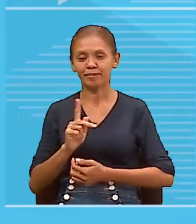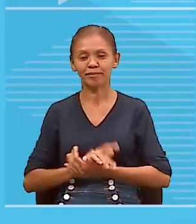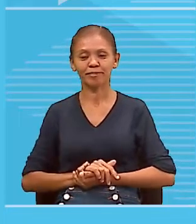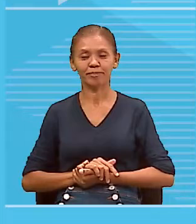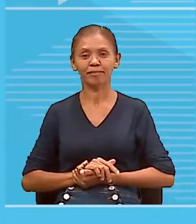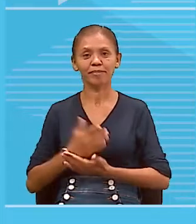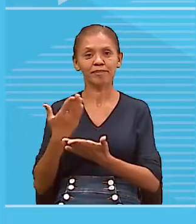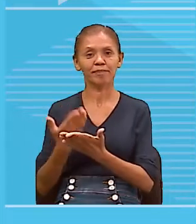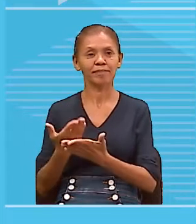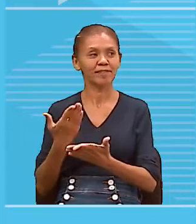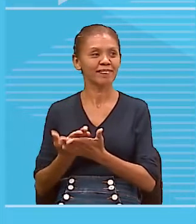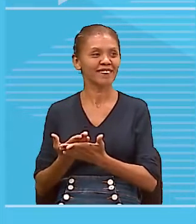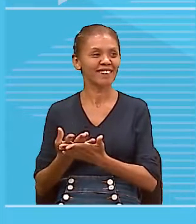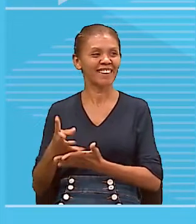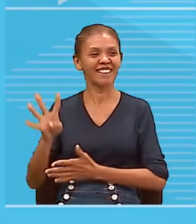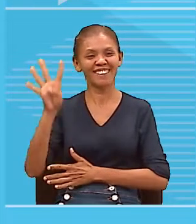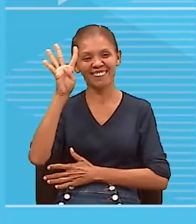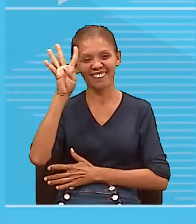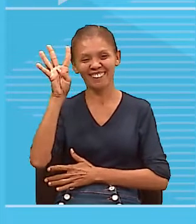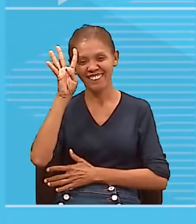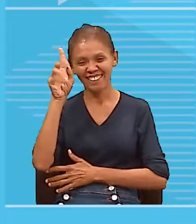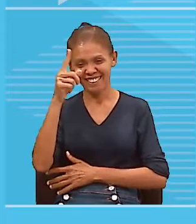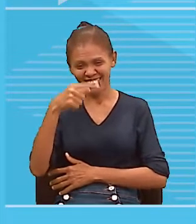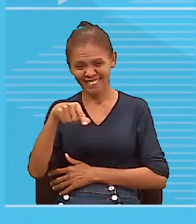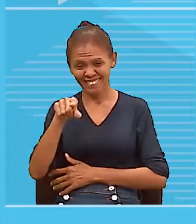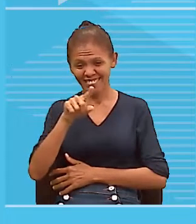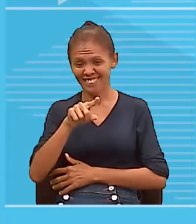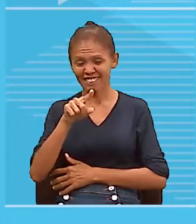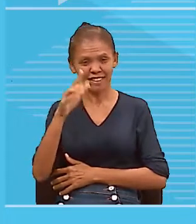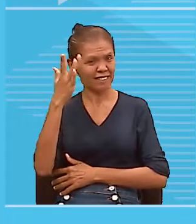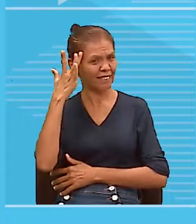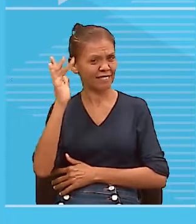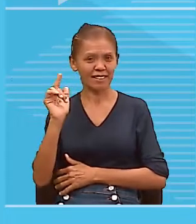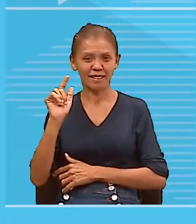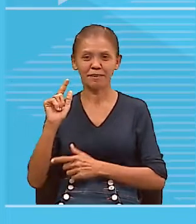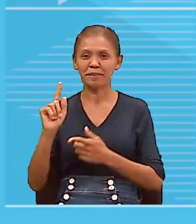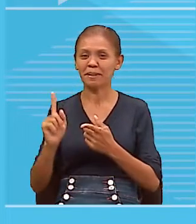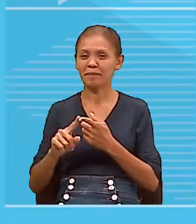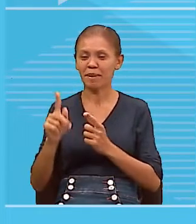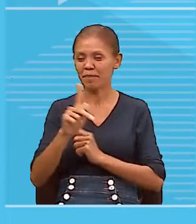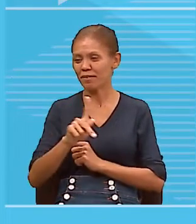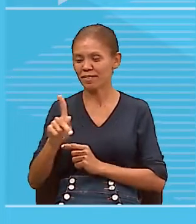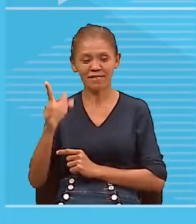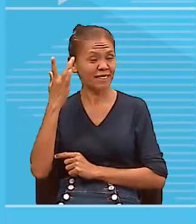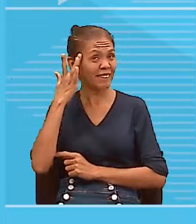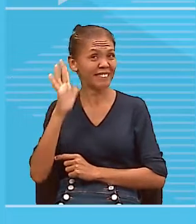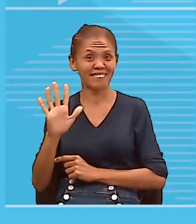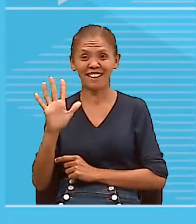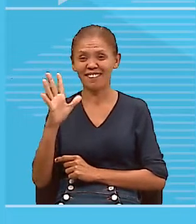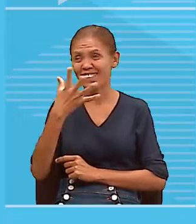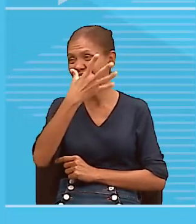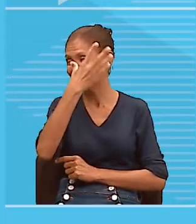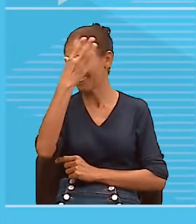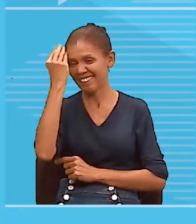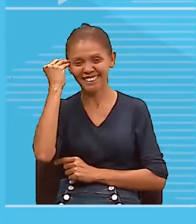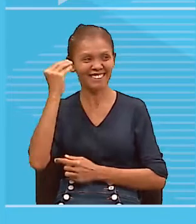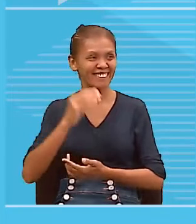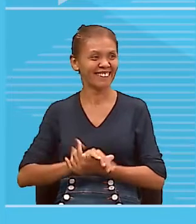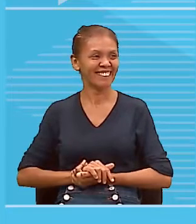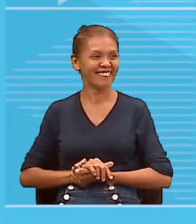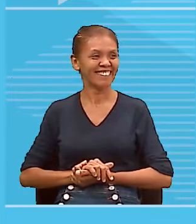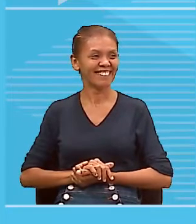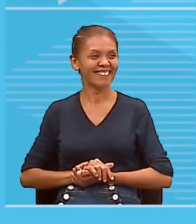e o que foi na aula de quarto tu pensa que eu me lembro o que é que a gente tava falando aqui na quarta-feira Deixa eu pensar aqui já já eu te digo eu tô aqui batendo Tico no Teco